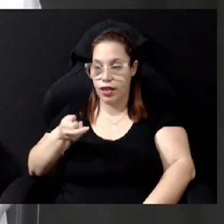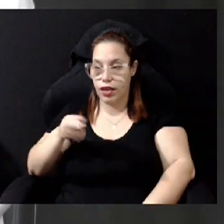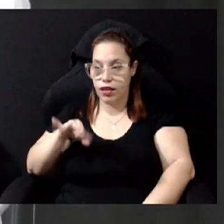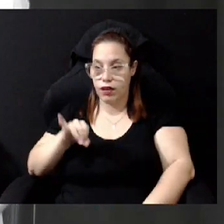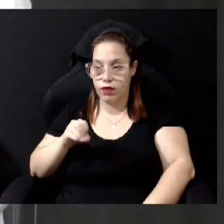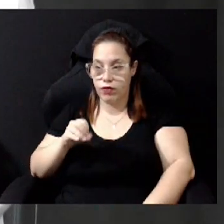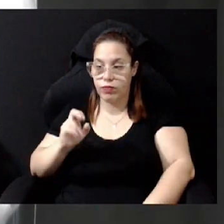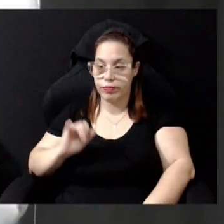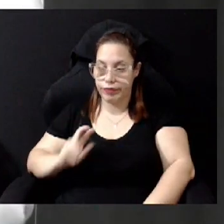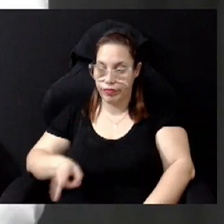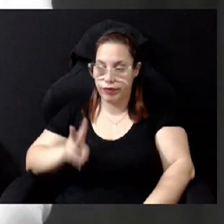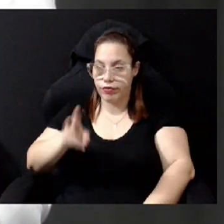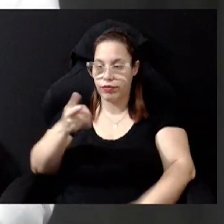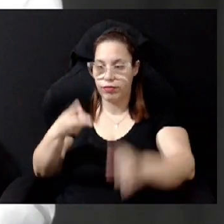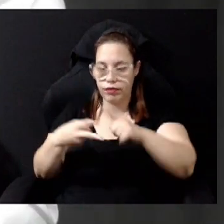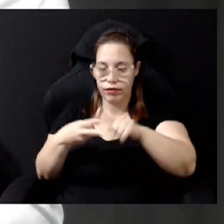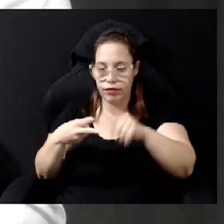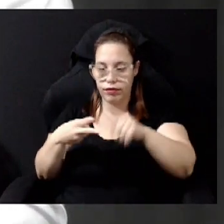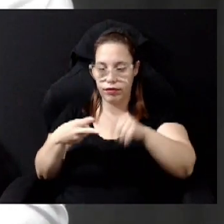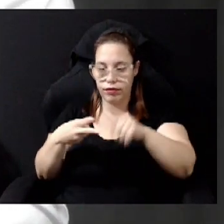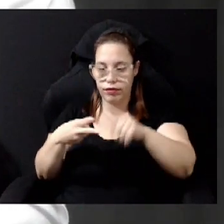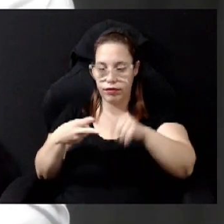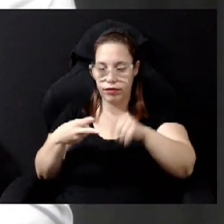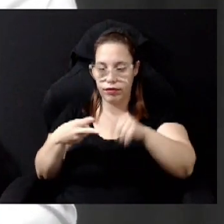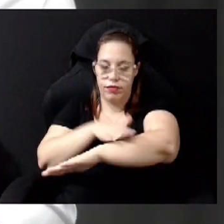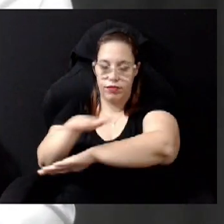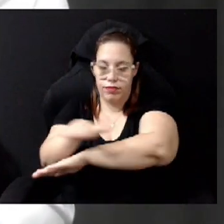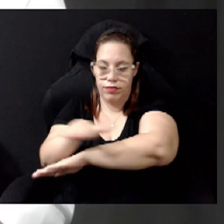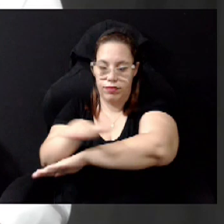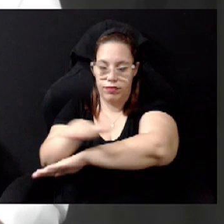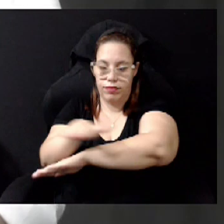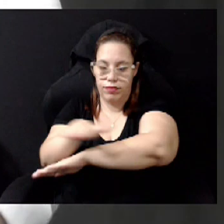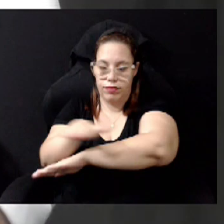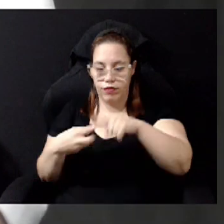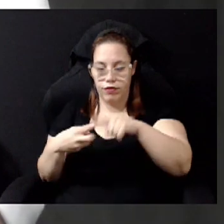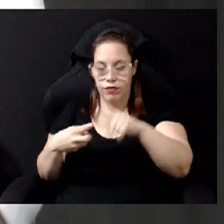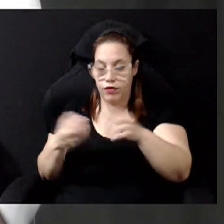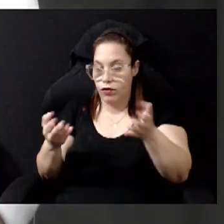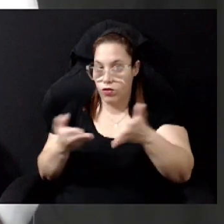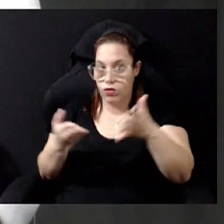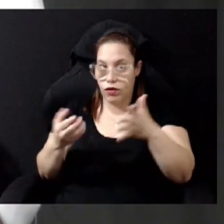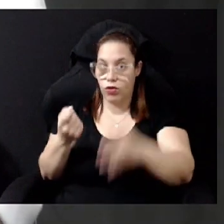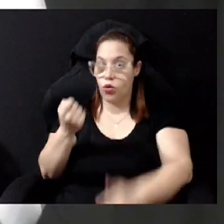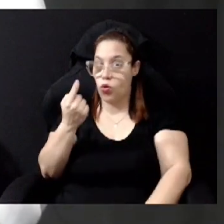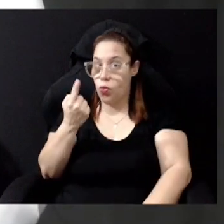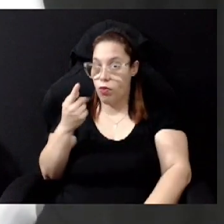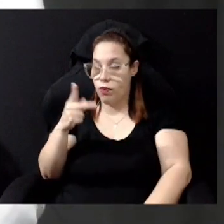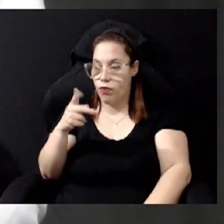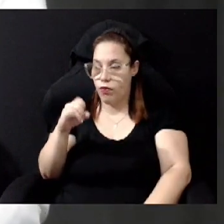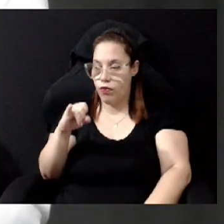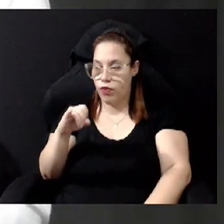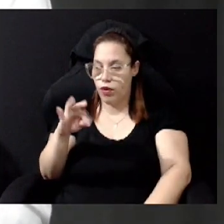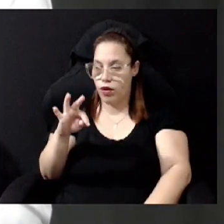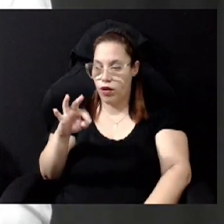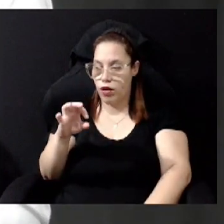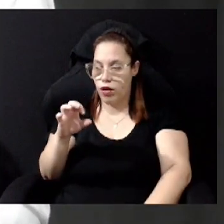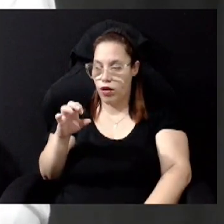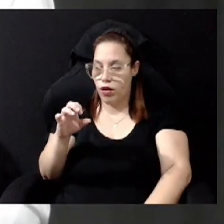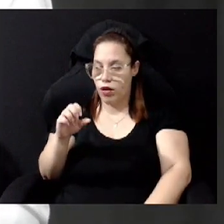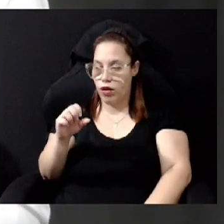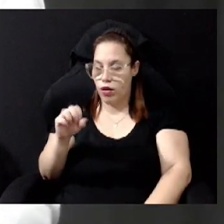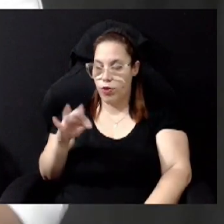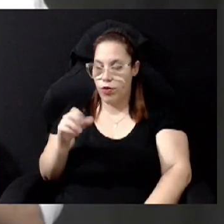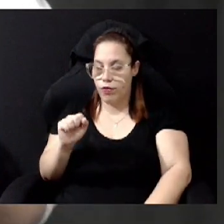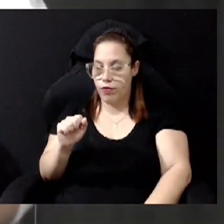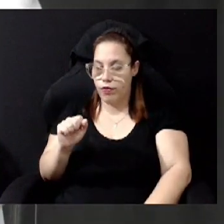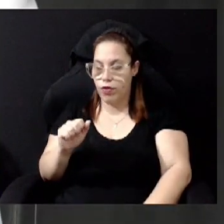duas pistas importantes que teremos. Nós temos uma pista hoje, apenas uma pista para um aeroporto dessa importância. Já temos o projeto de uma